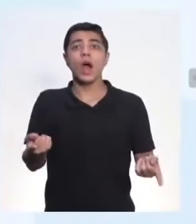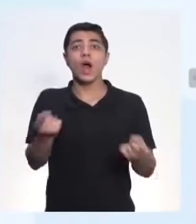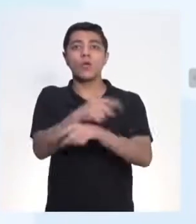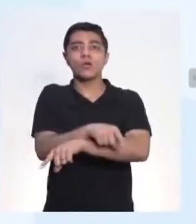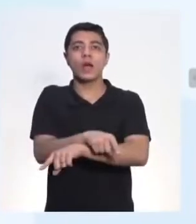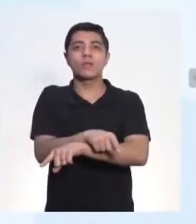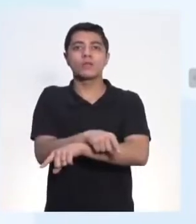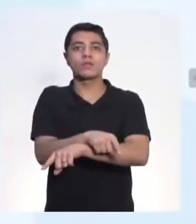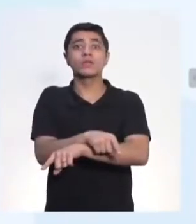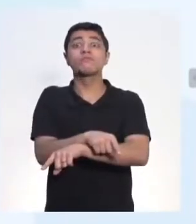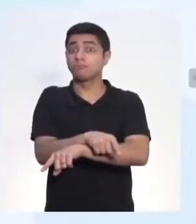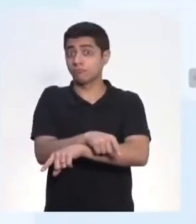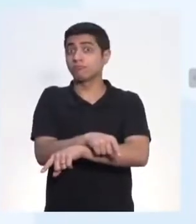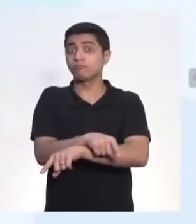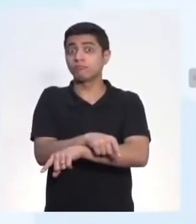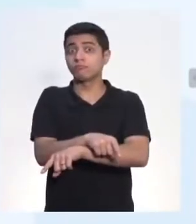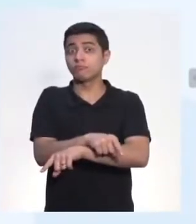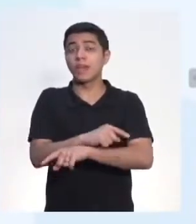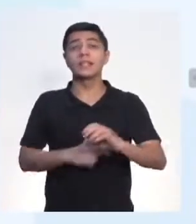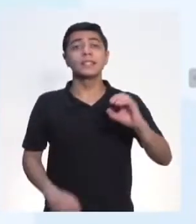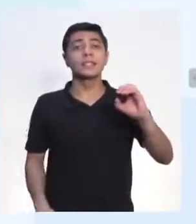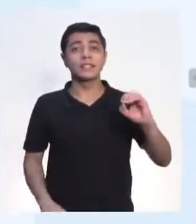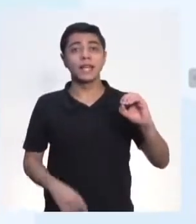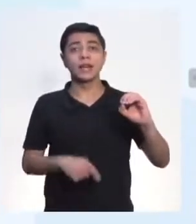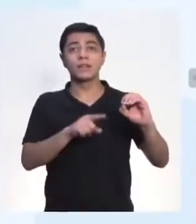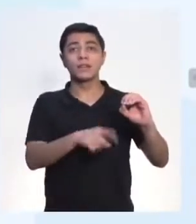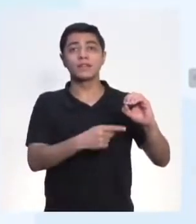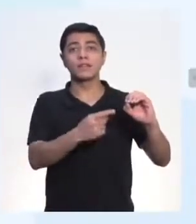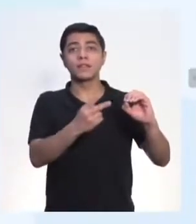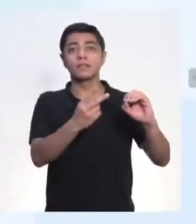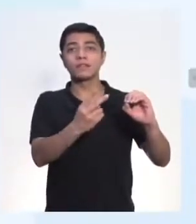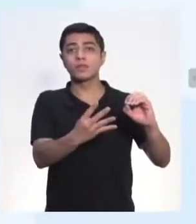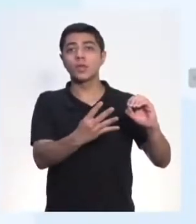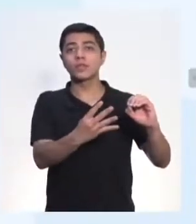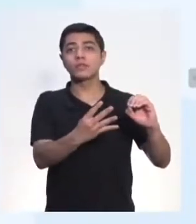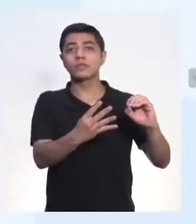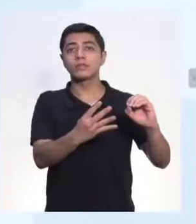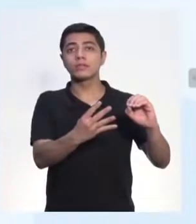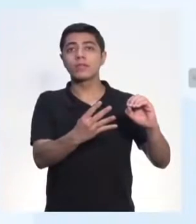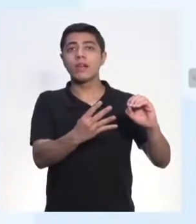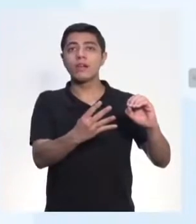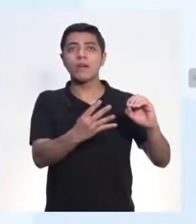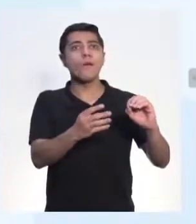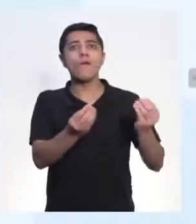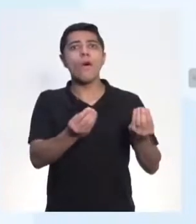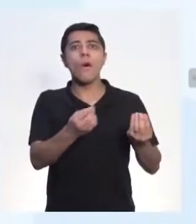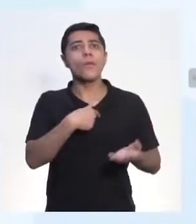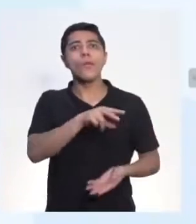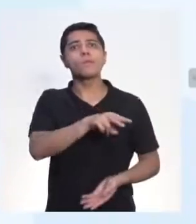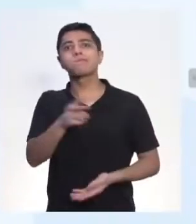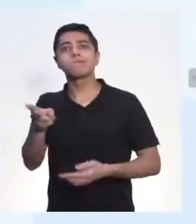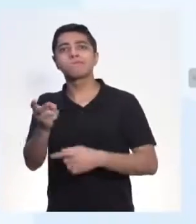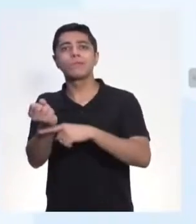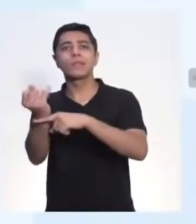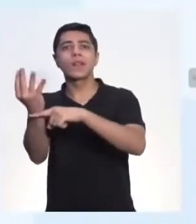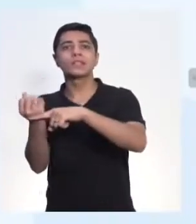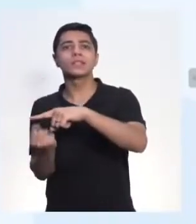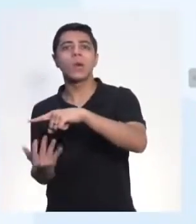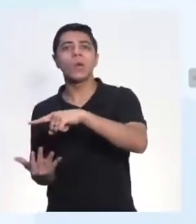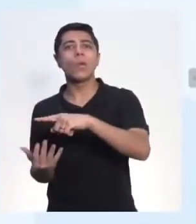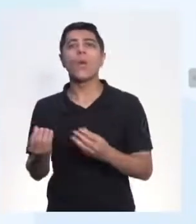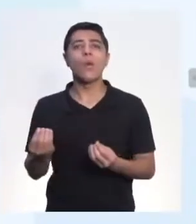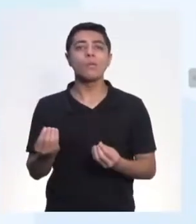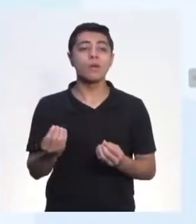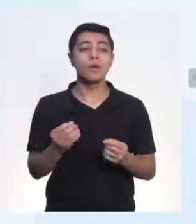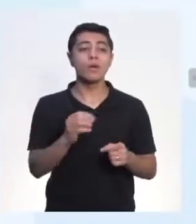0,24 por 100, a gente já sabe que isso daqui vai dar 24 inteiros,